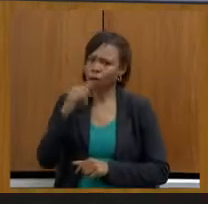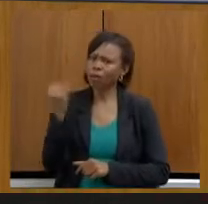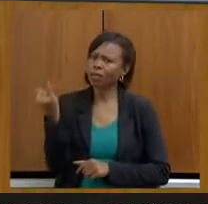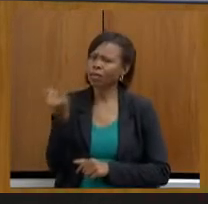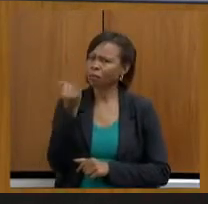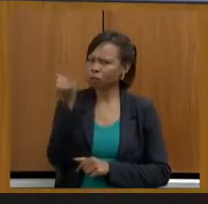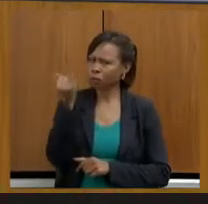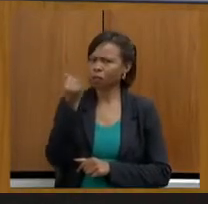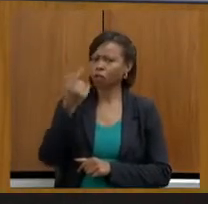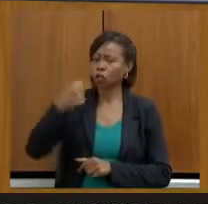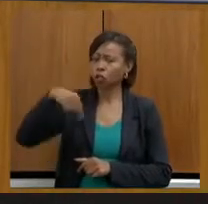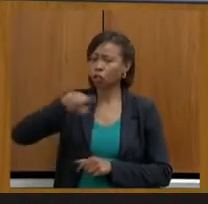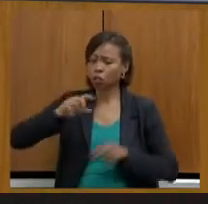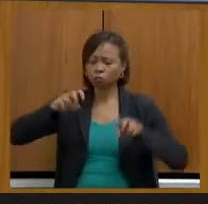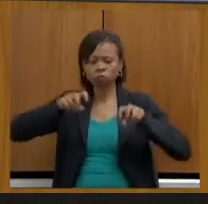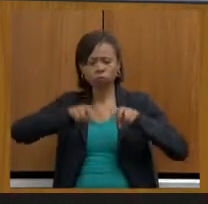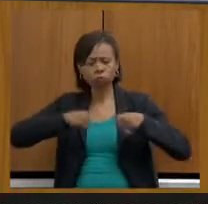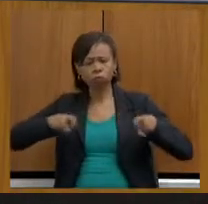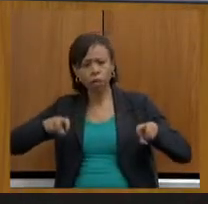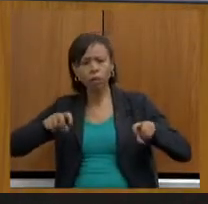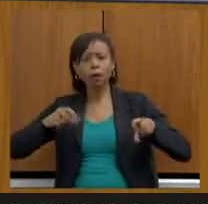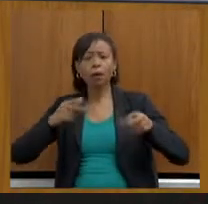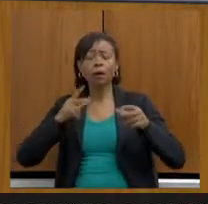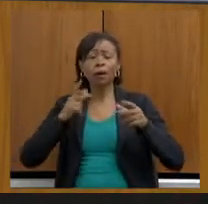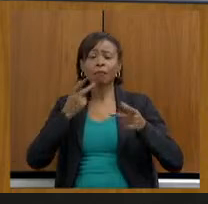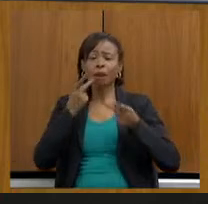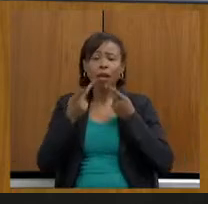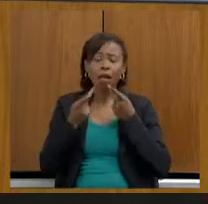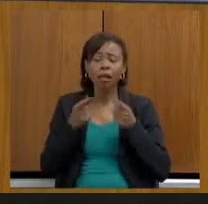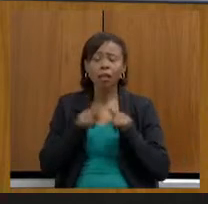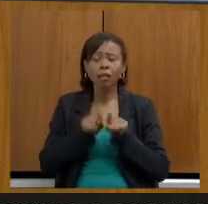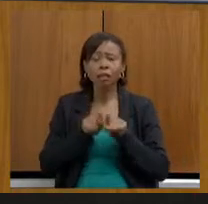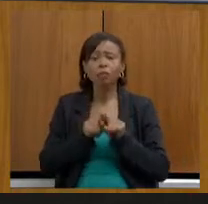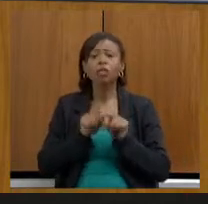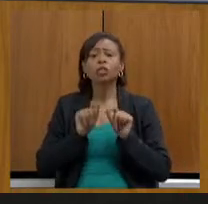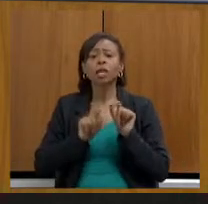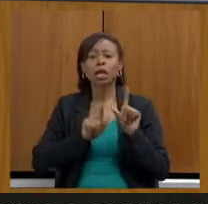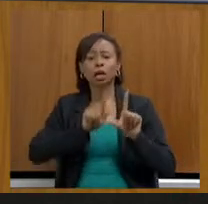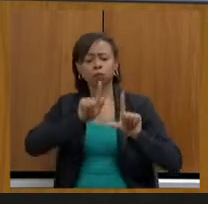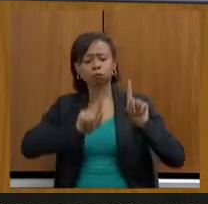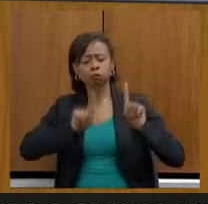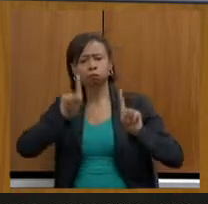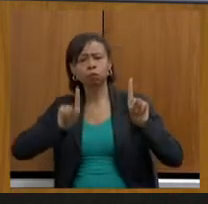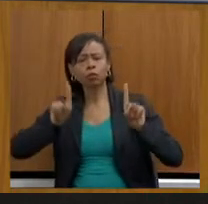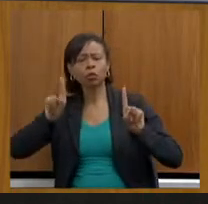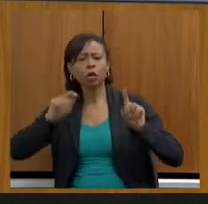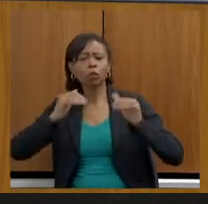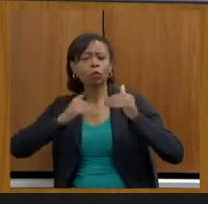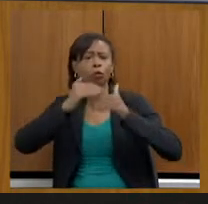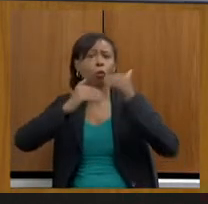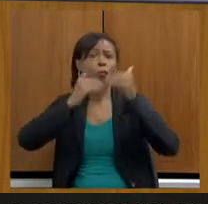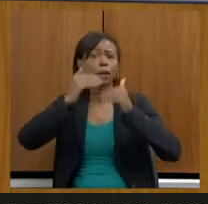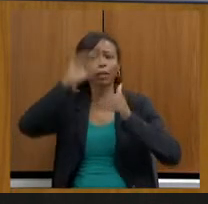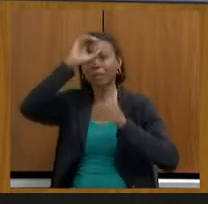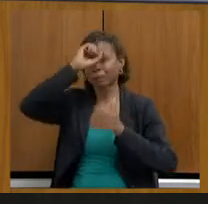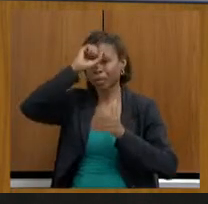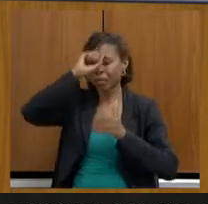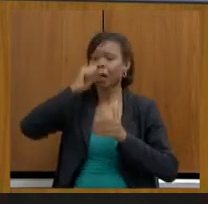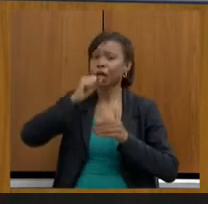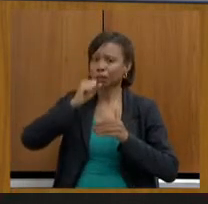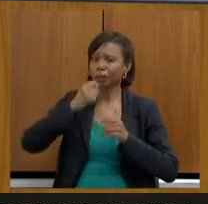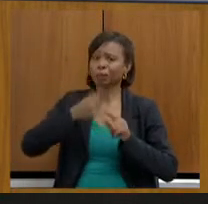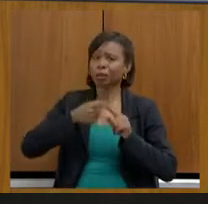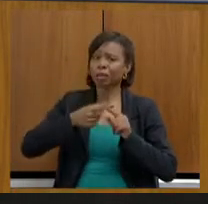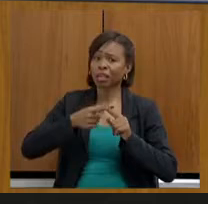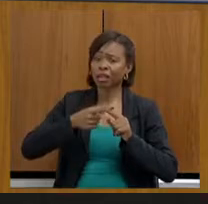a gente está sentado nessa mesa e falar um dos indicadores de aprendizagem né que algo que muitas vezes passam por